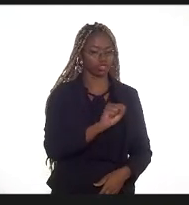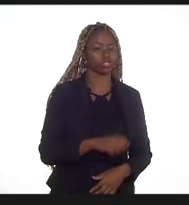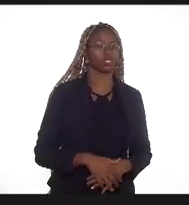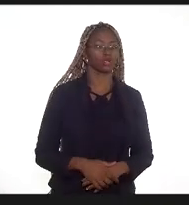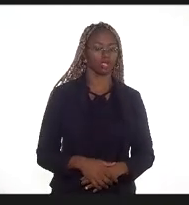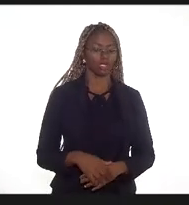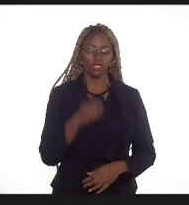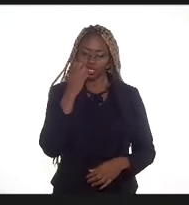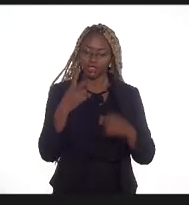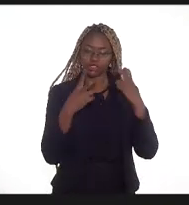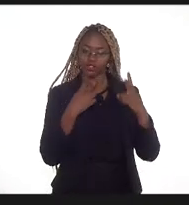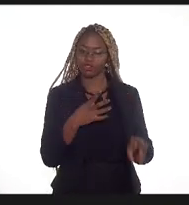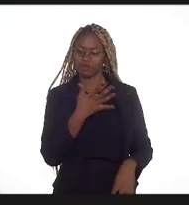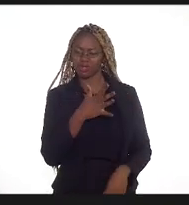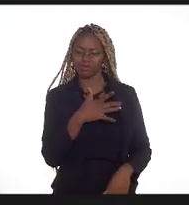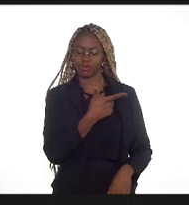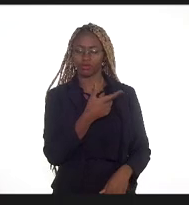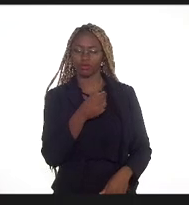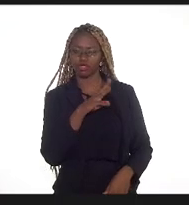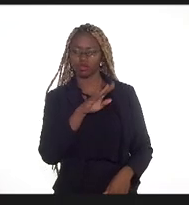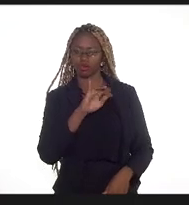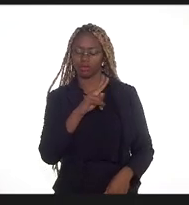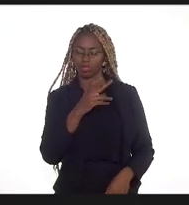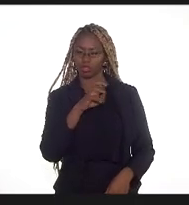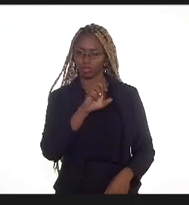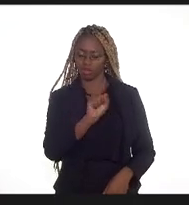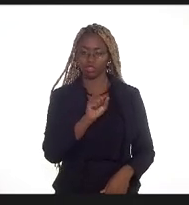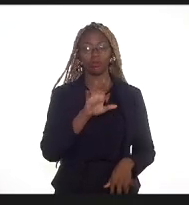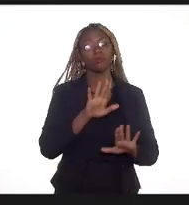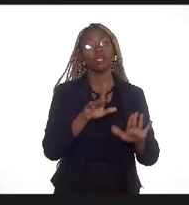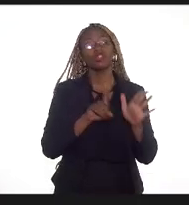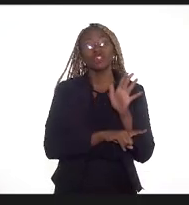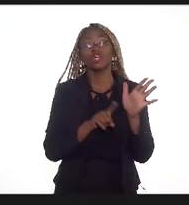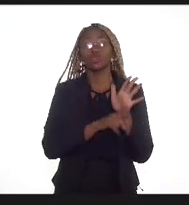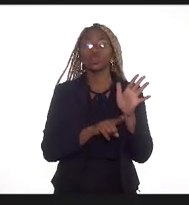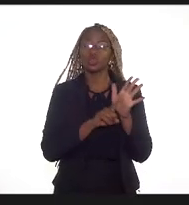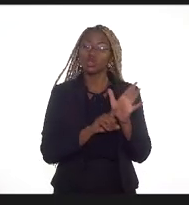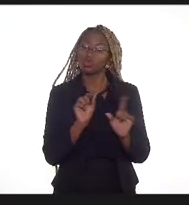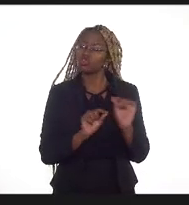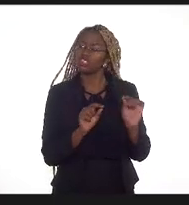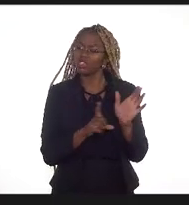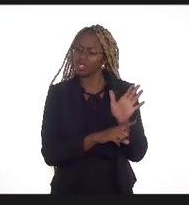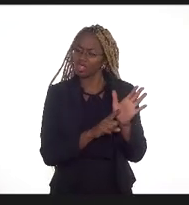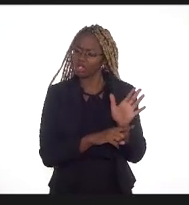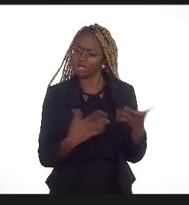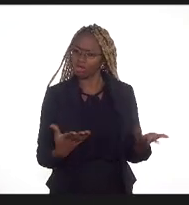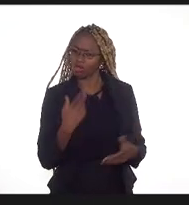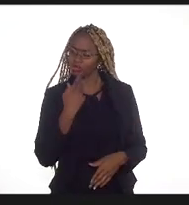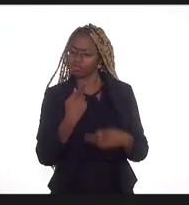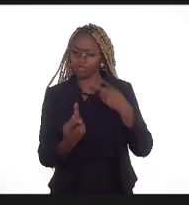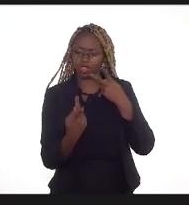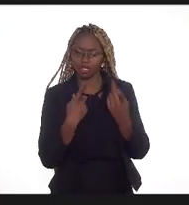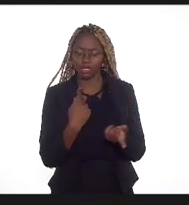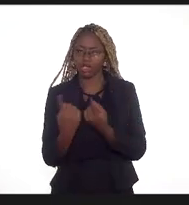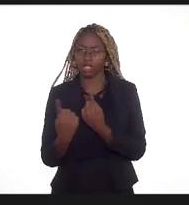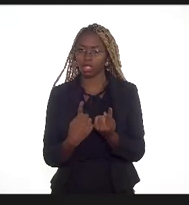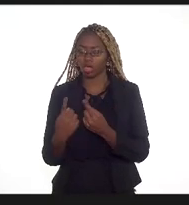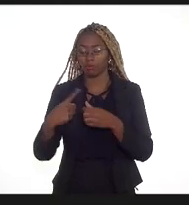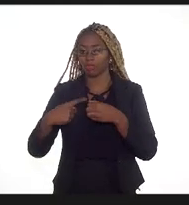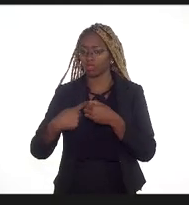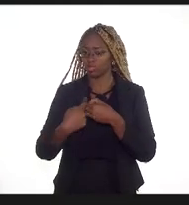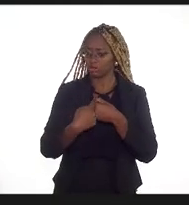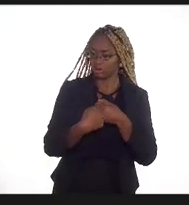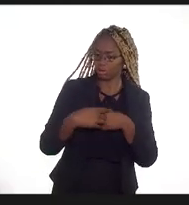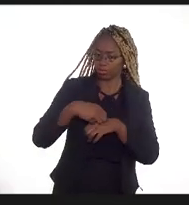torno de 20 bilhões, mas aqui são as deduções. Que deduções são essas? Aqui nós estamos falando basicamente de transferência município